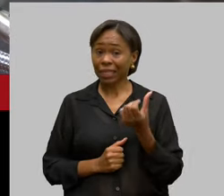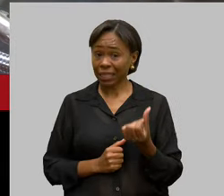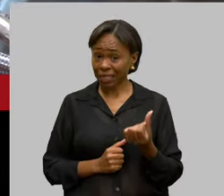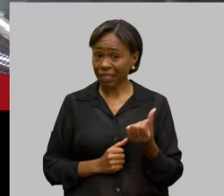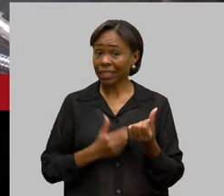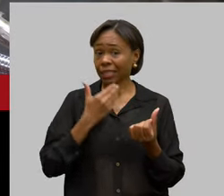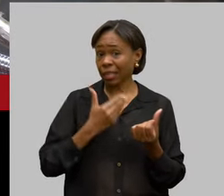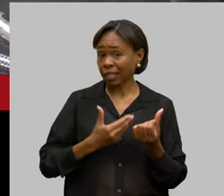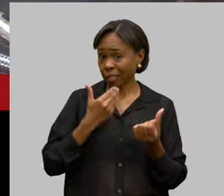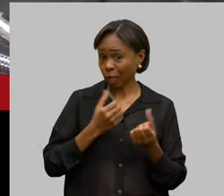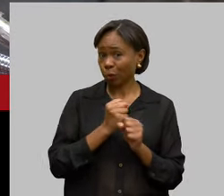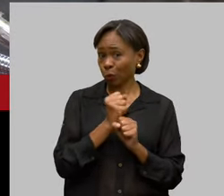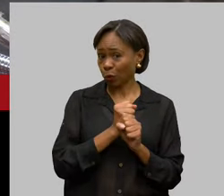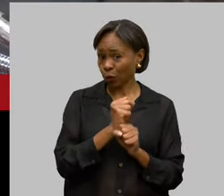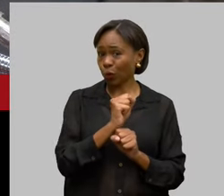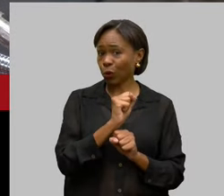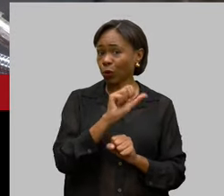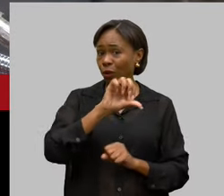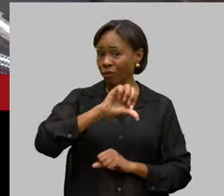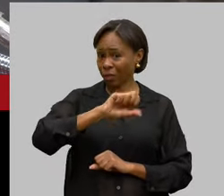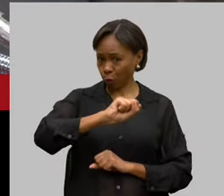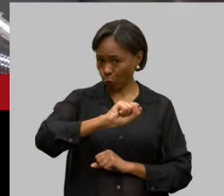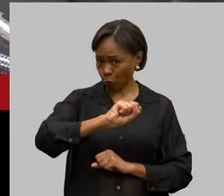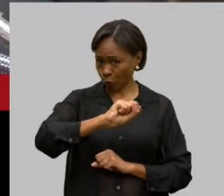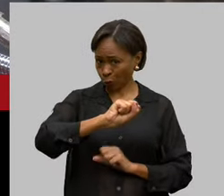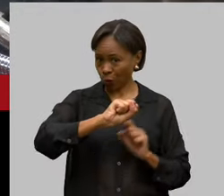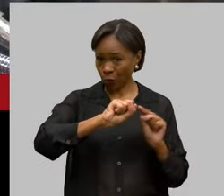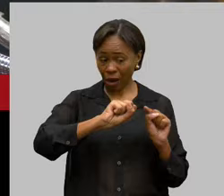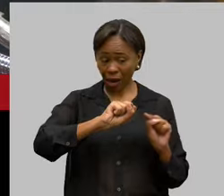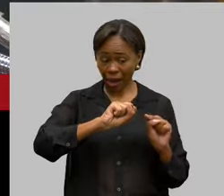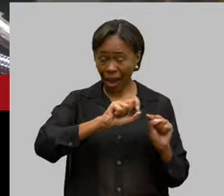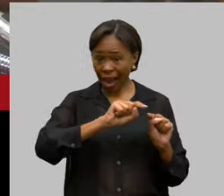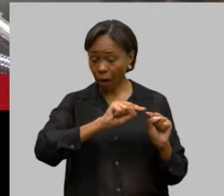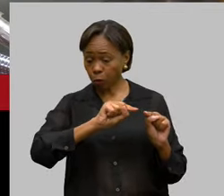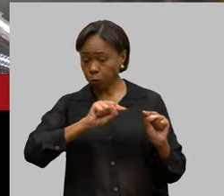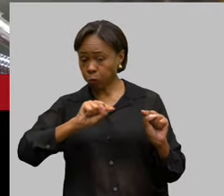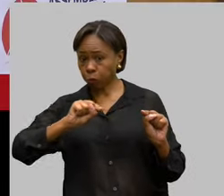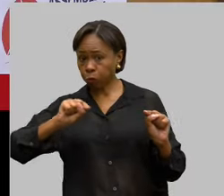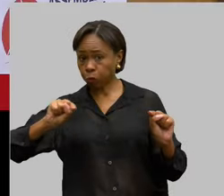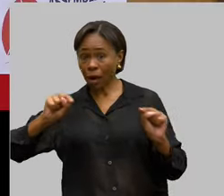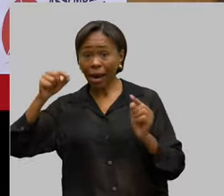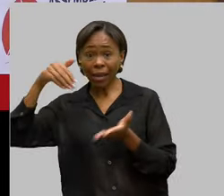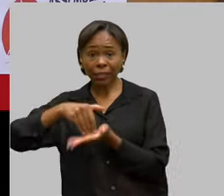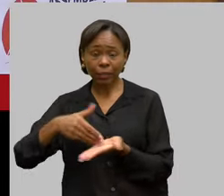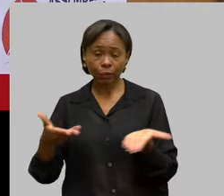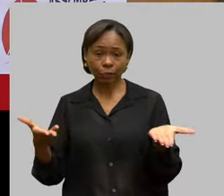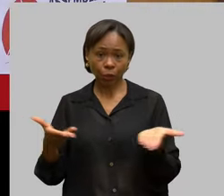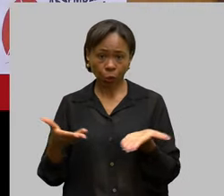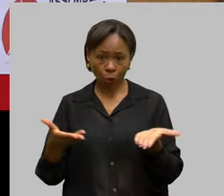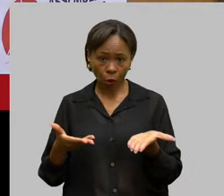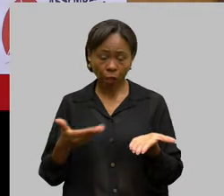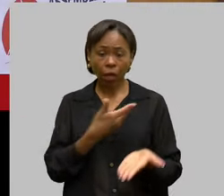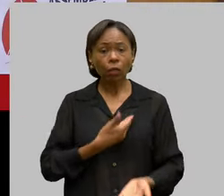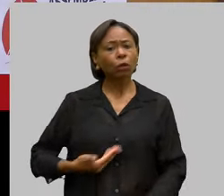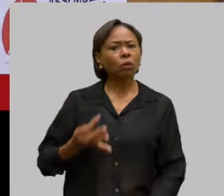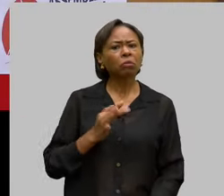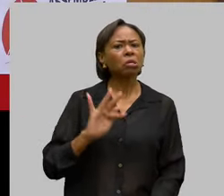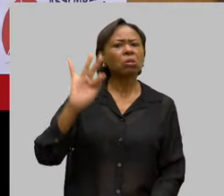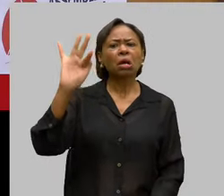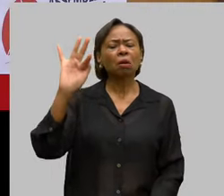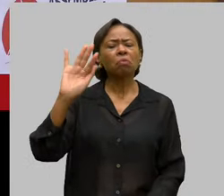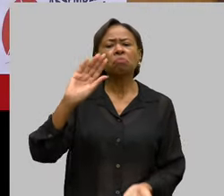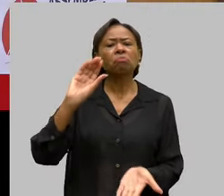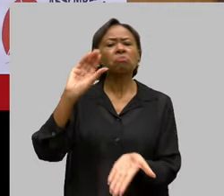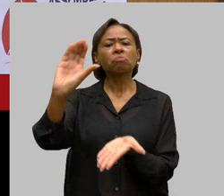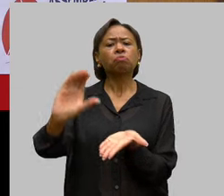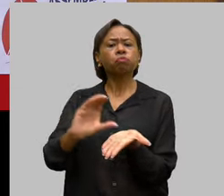98 até agora no caso da União do regime geral não foi colocado nenhum tostão